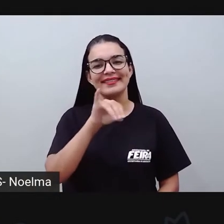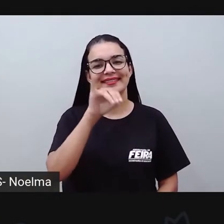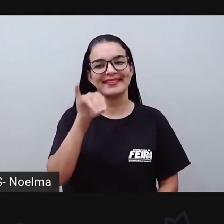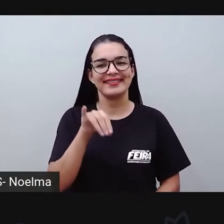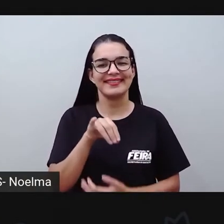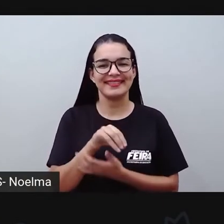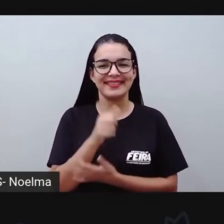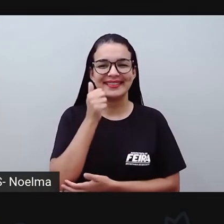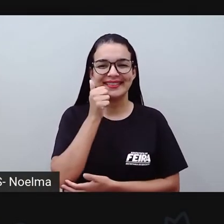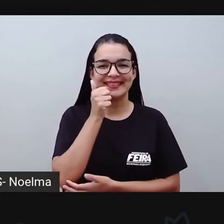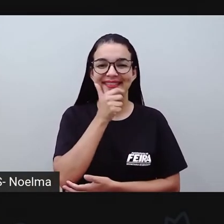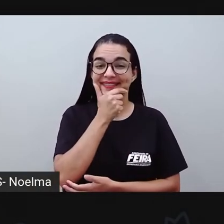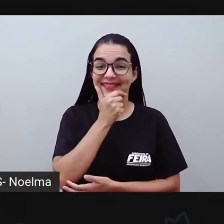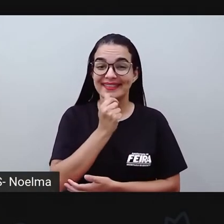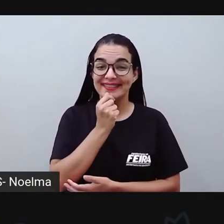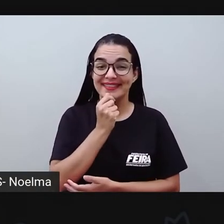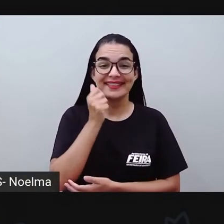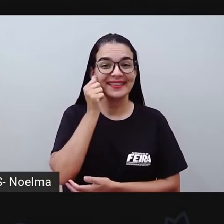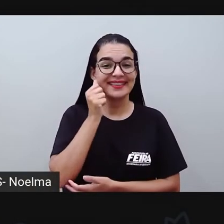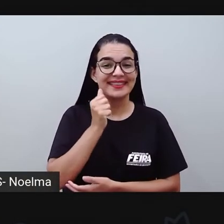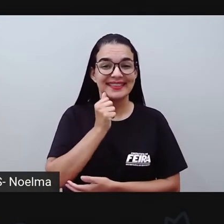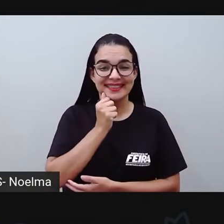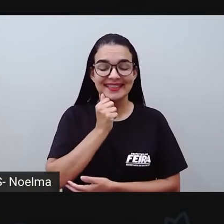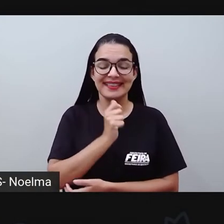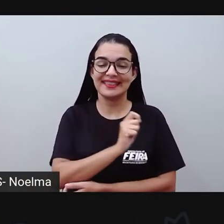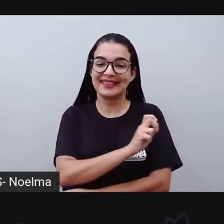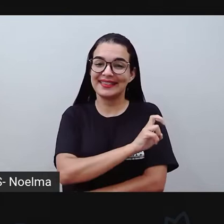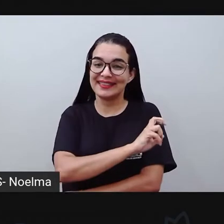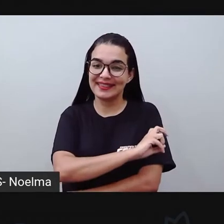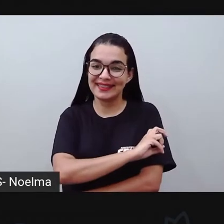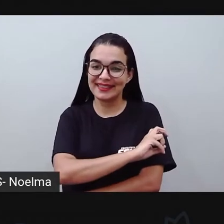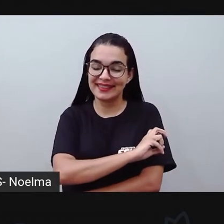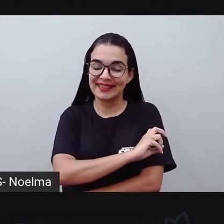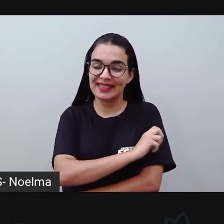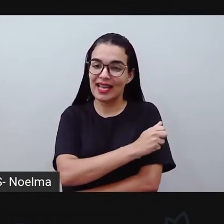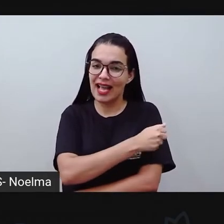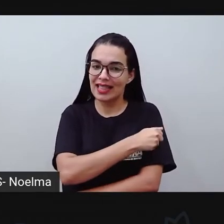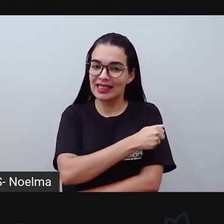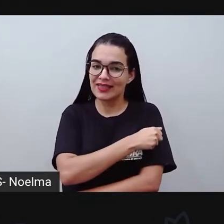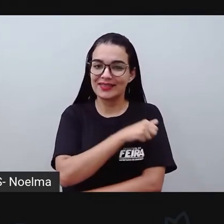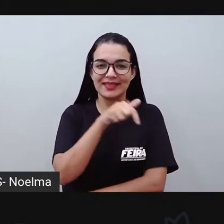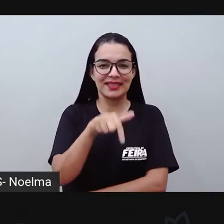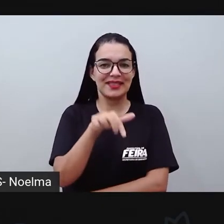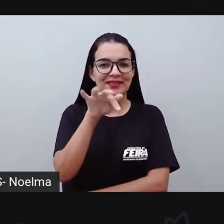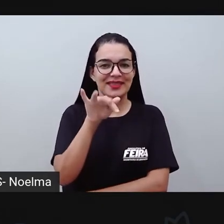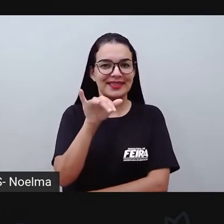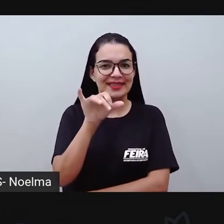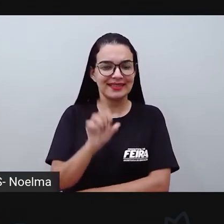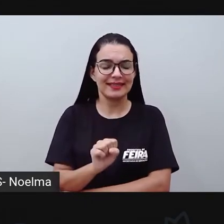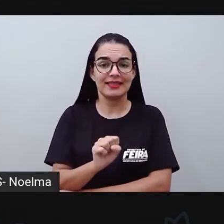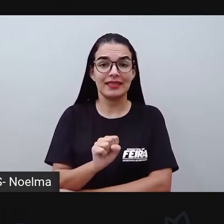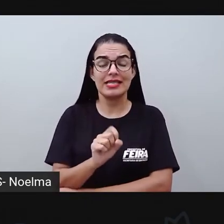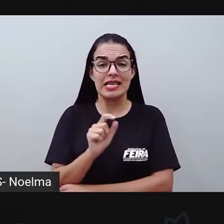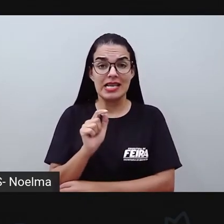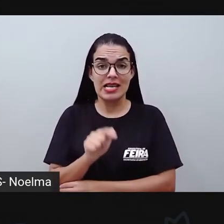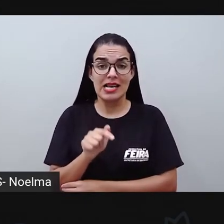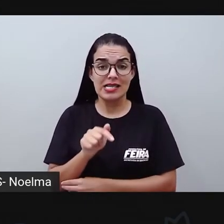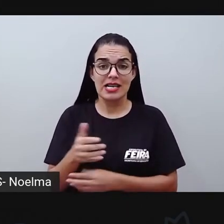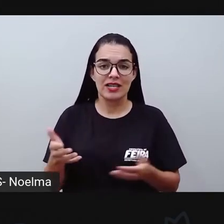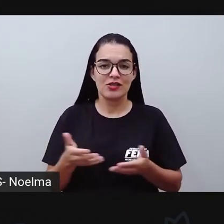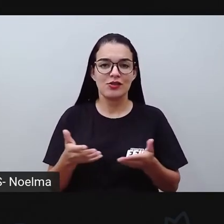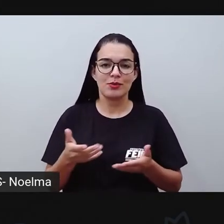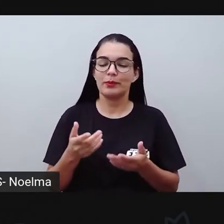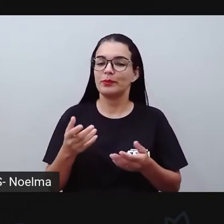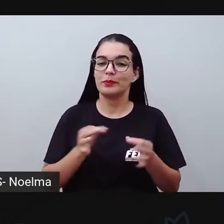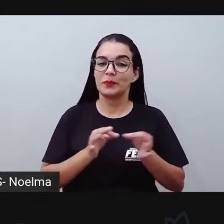Olá, meninos e meninas aí das turmas do quinto ano, estamos aqui, ó, nos preparando para começarmos mais um